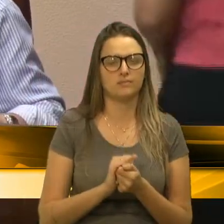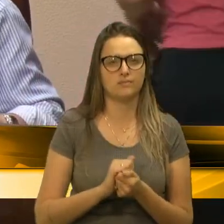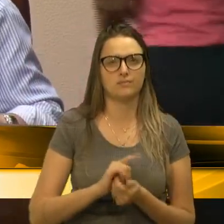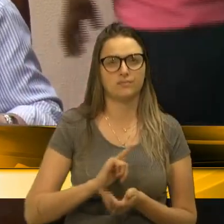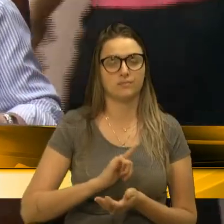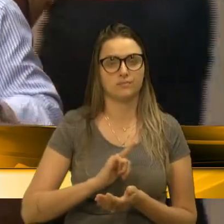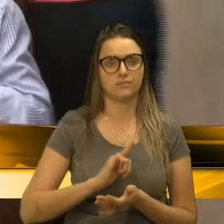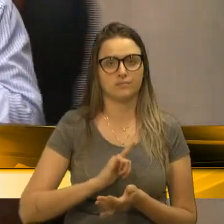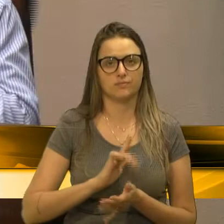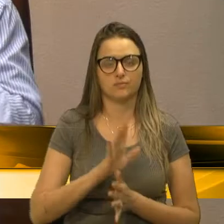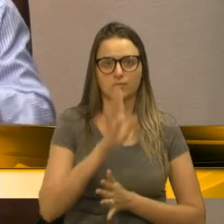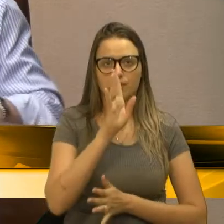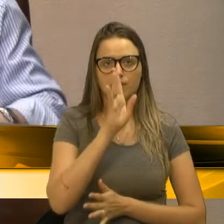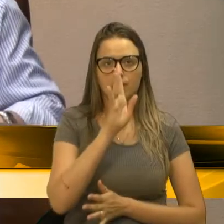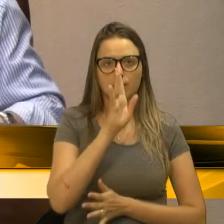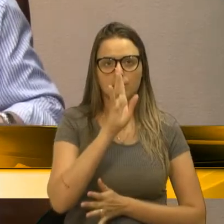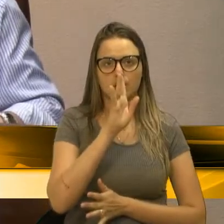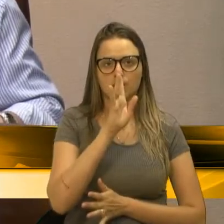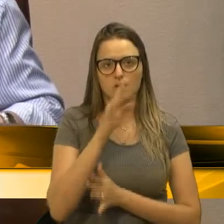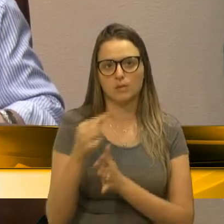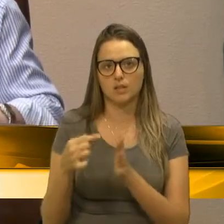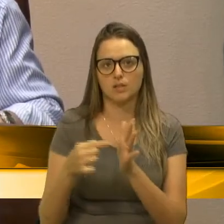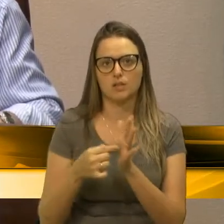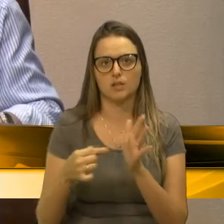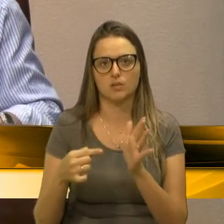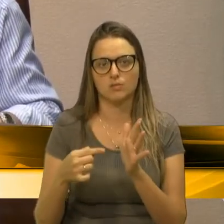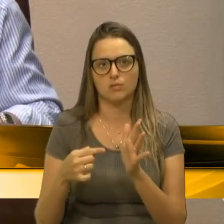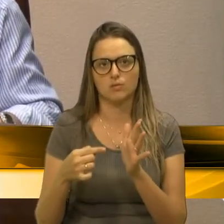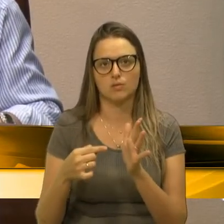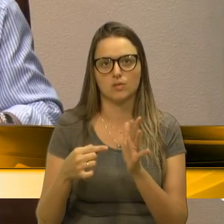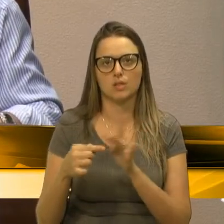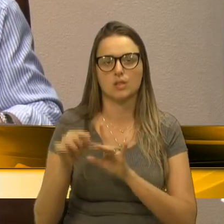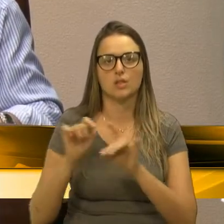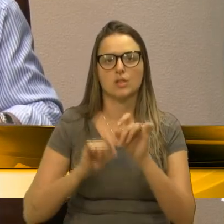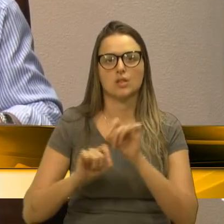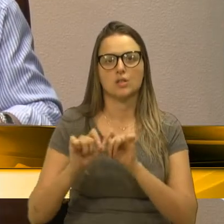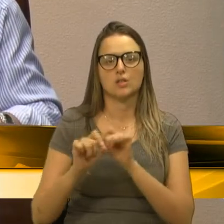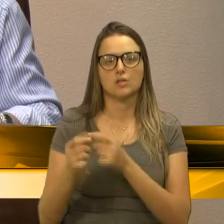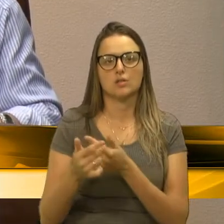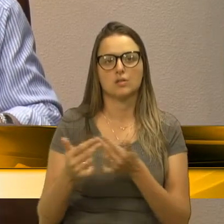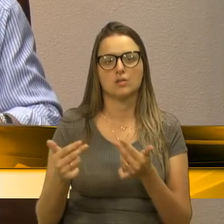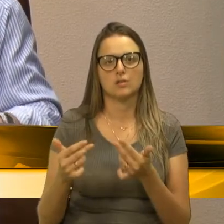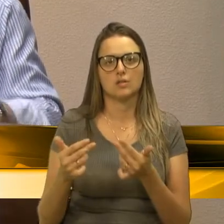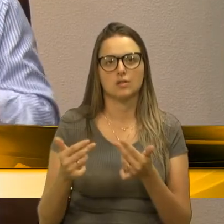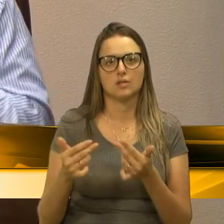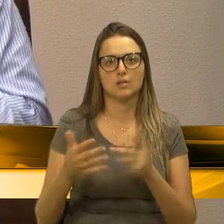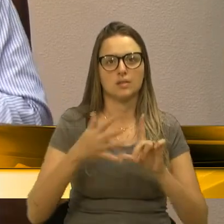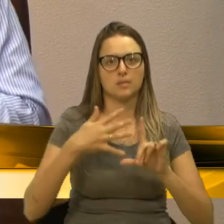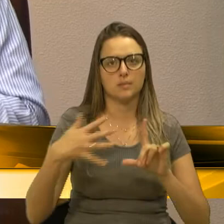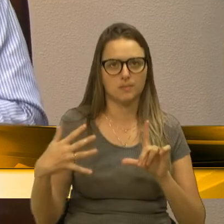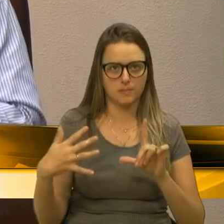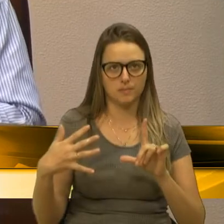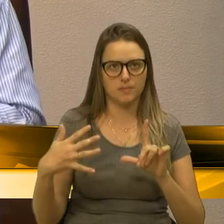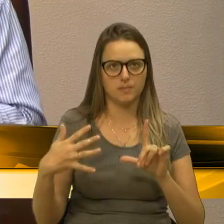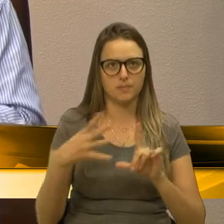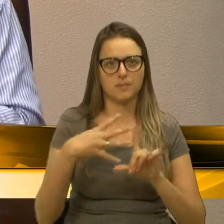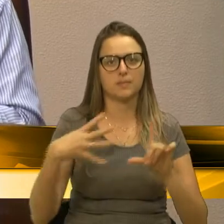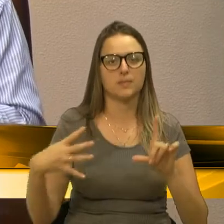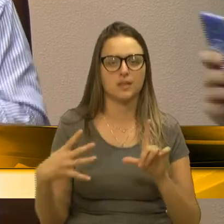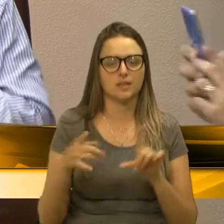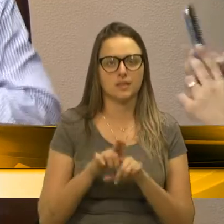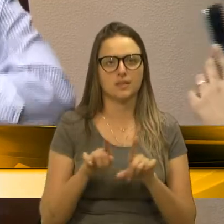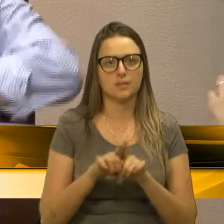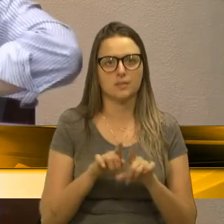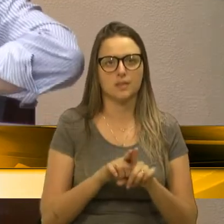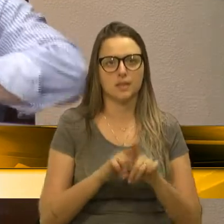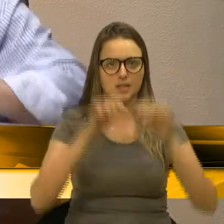surpresa, porque me parece que na denúncia a discriminação ela foi tipificada apenas para a parada livre e não para a mesma situação com a bênção